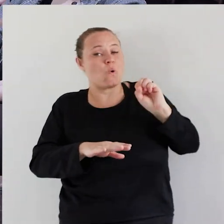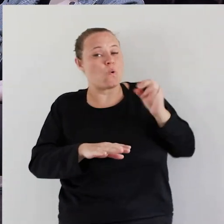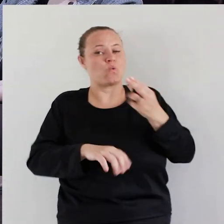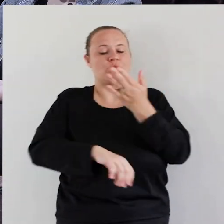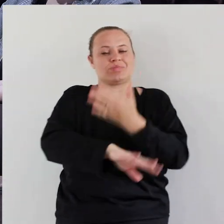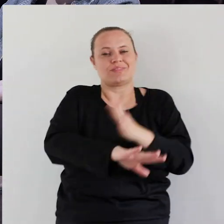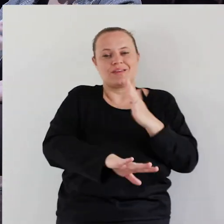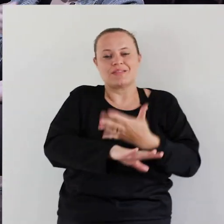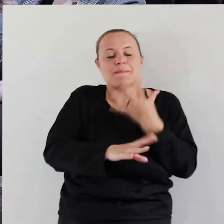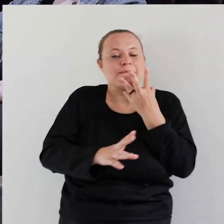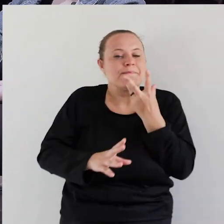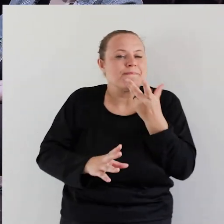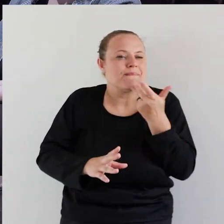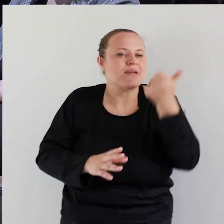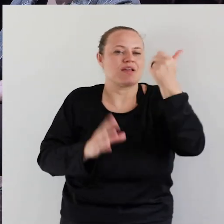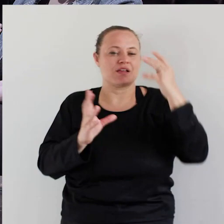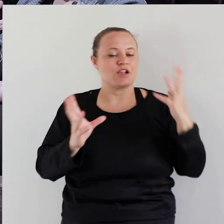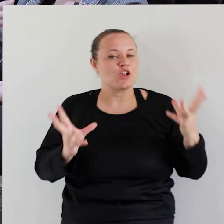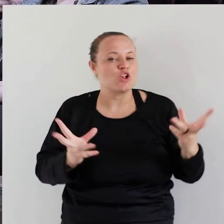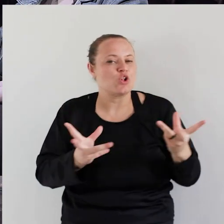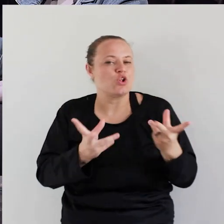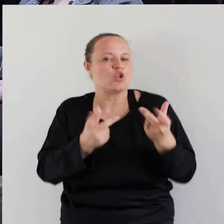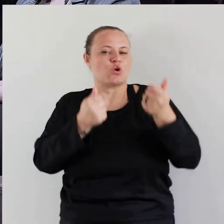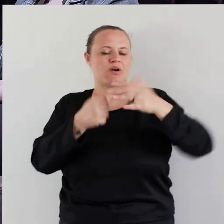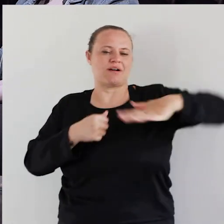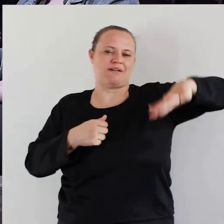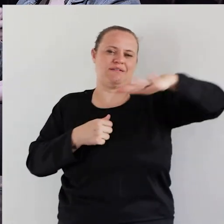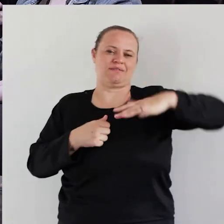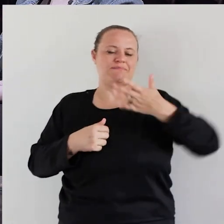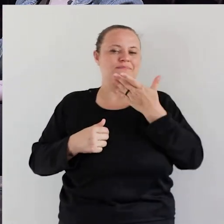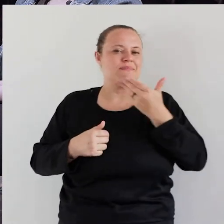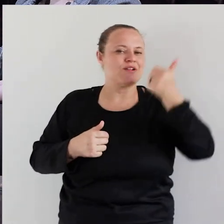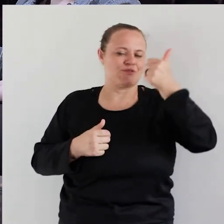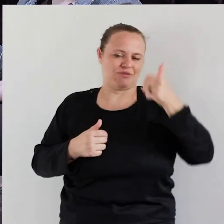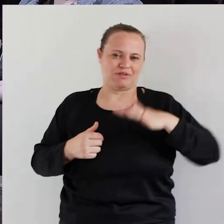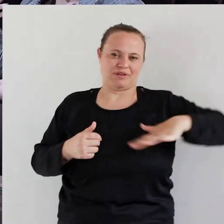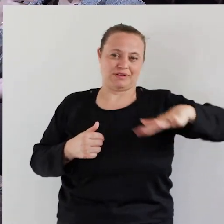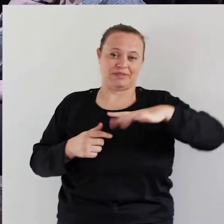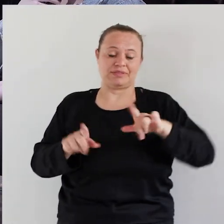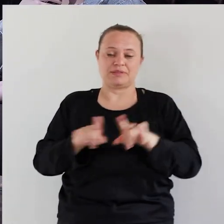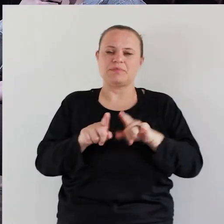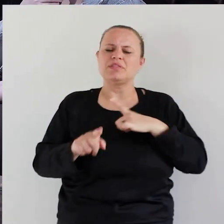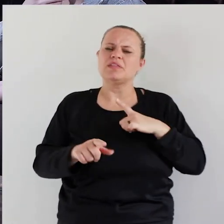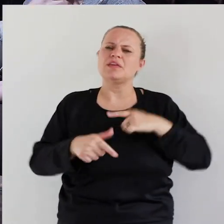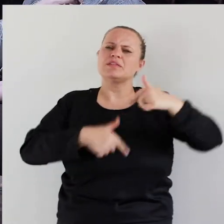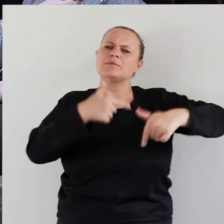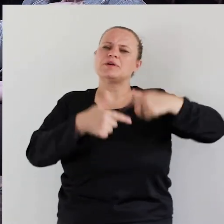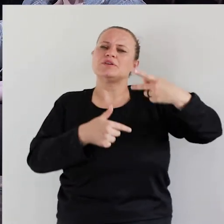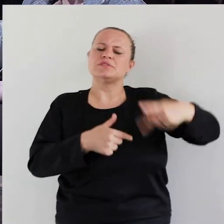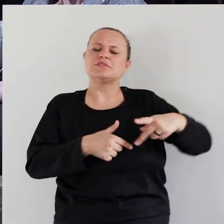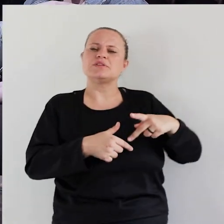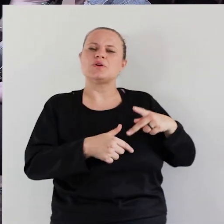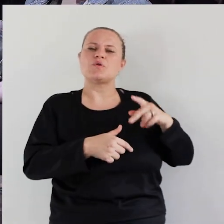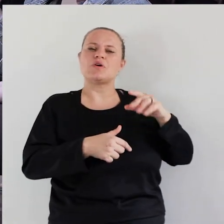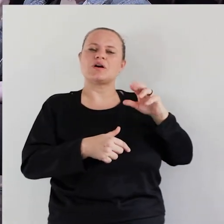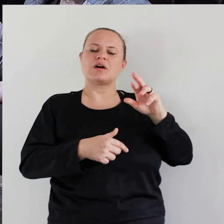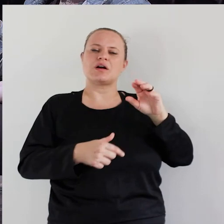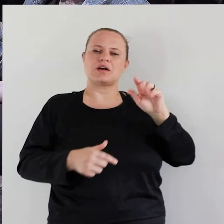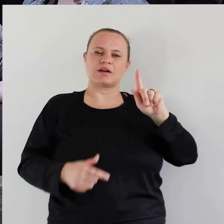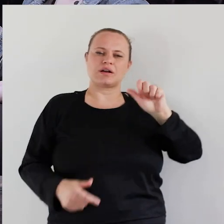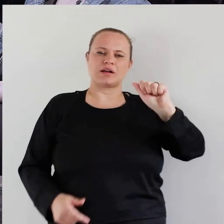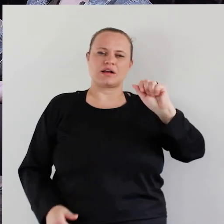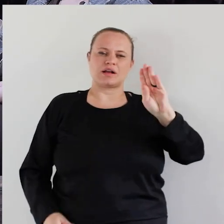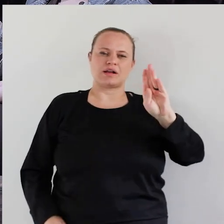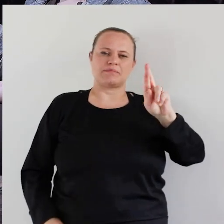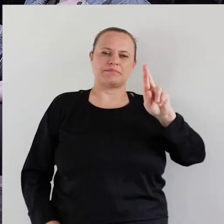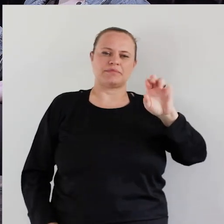garantir minimamente algumas, ou tentar, né, algumas melhorias para a nossa área. Então é um trabalho realmente incrível. E tem outro